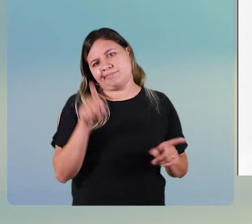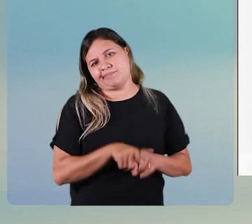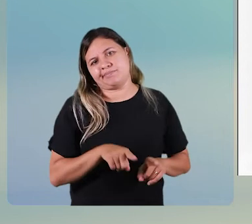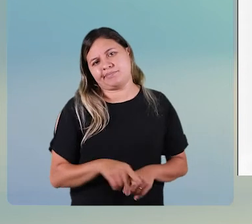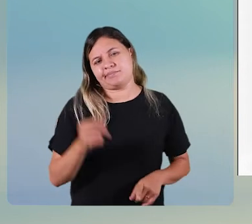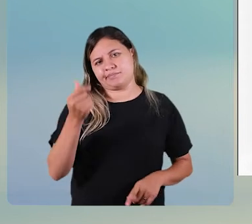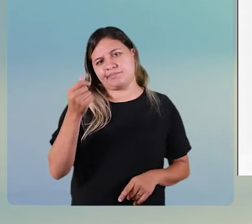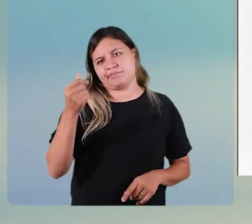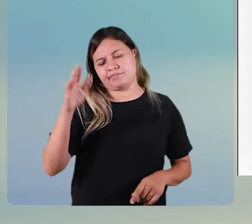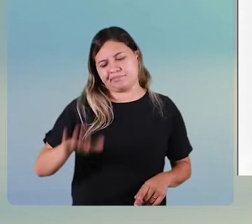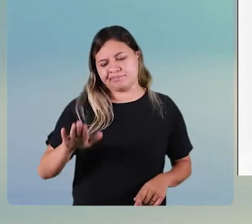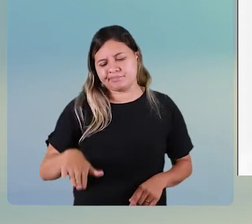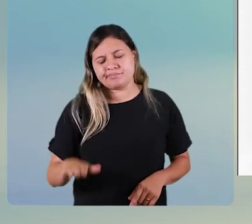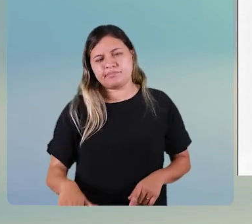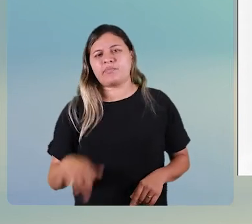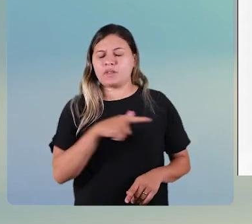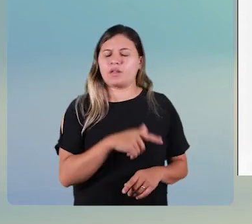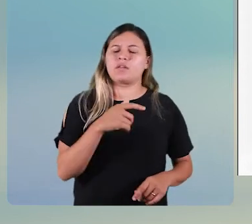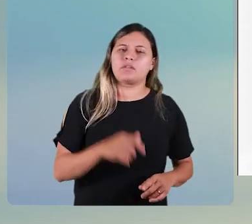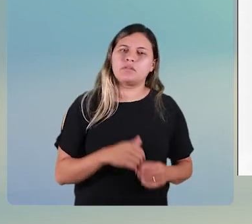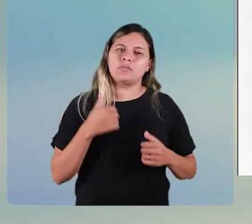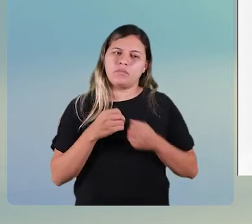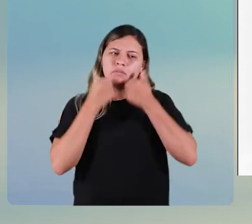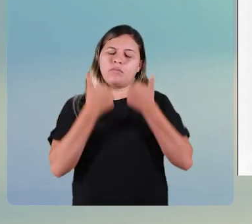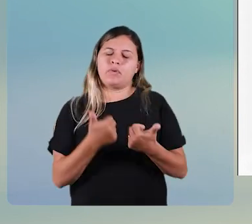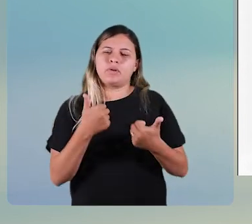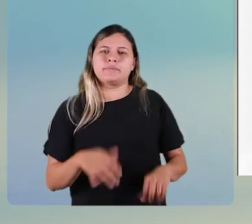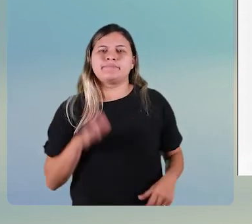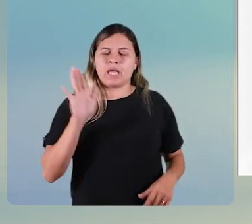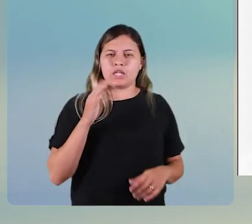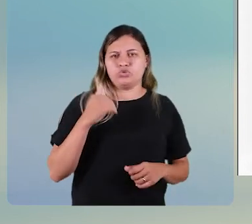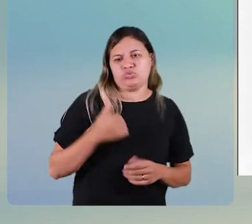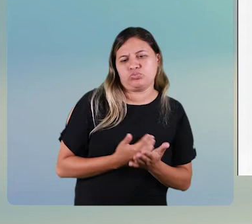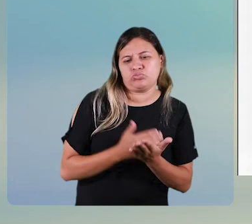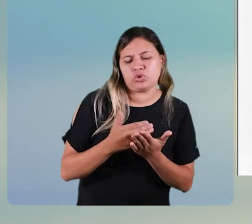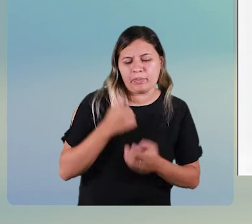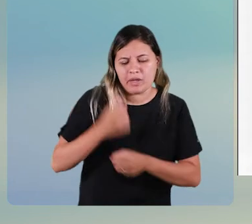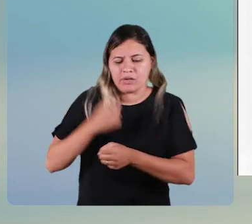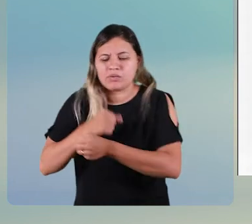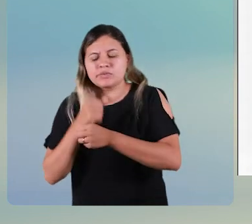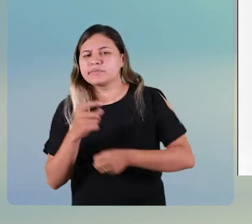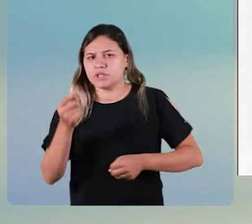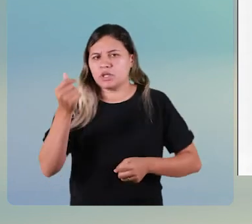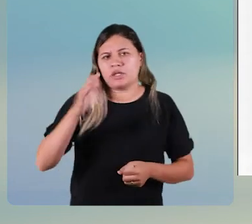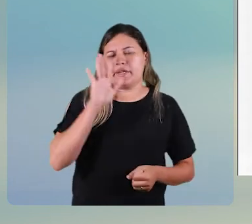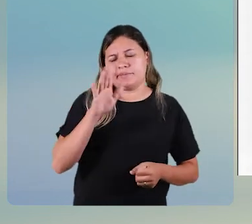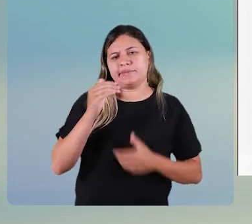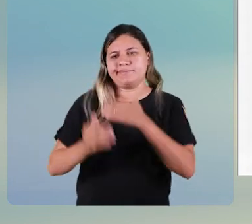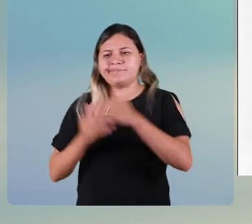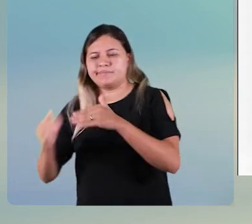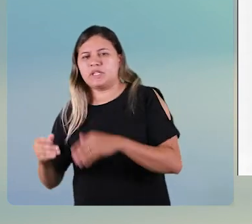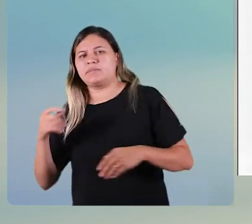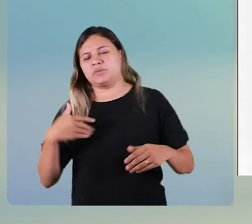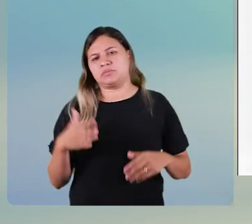tá certo? Claro, tem um custo ali de construção da usina, o custo de operação, mas em termos de produção de